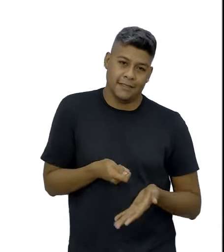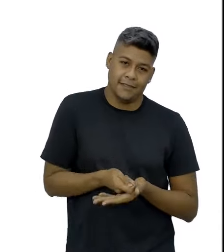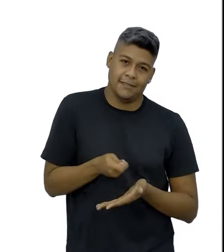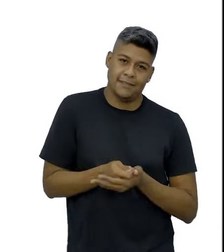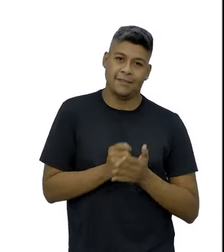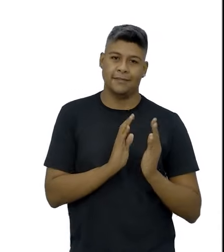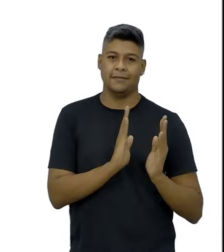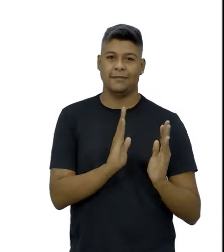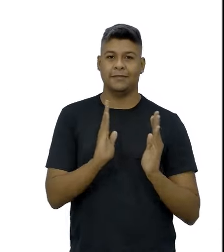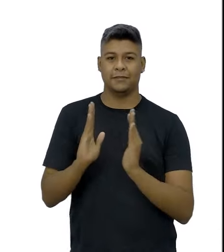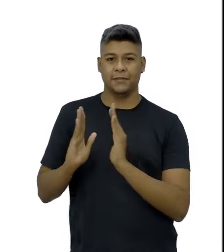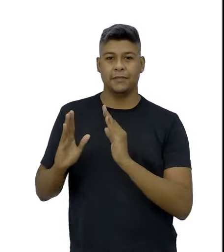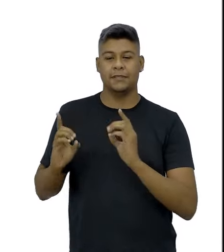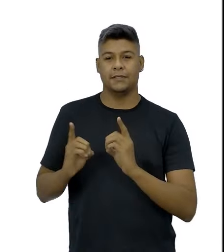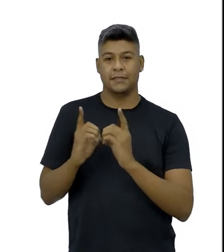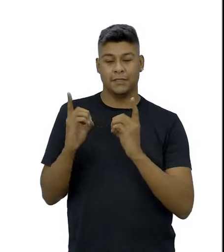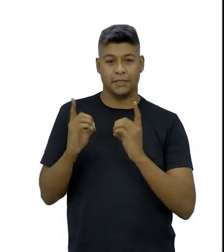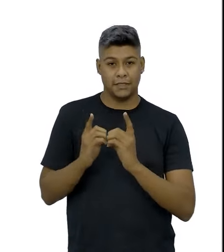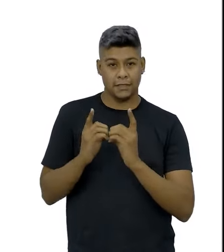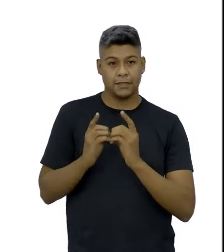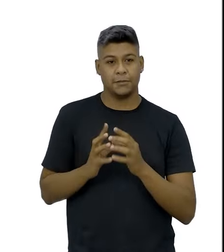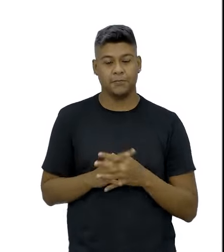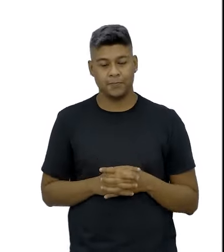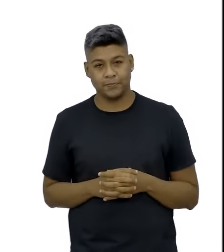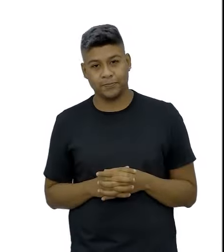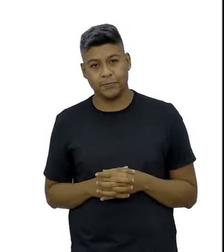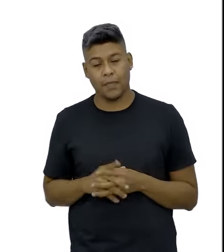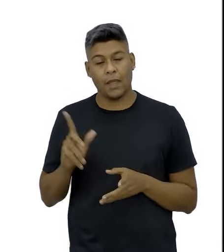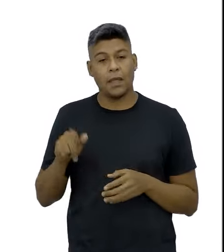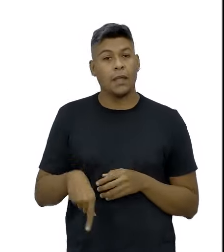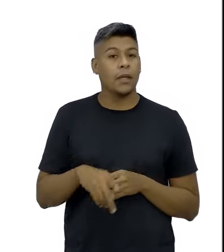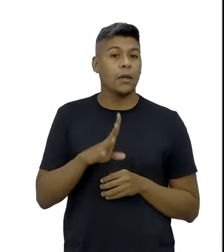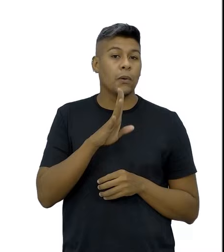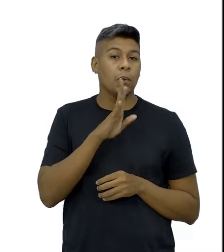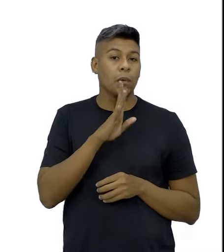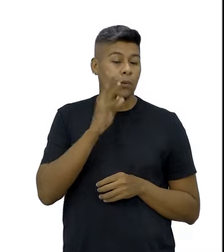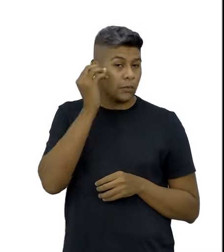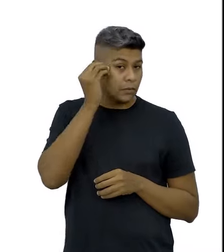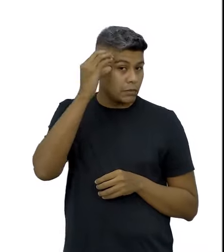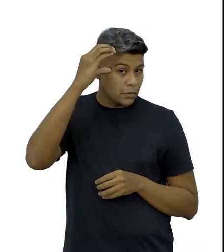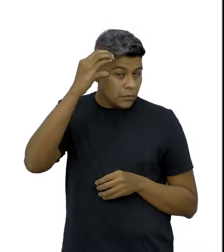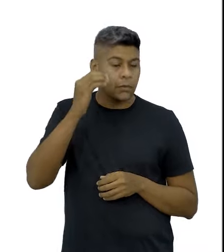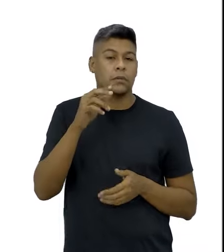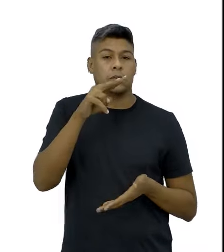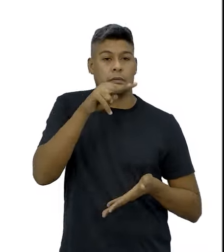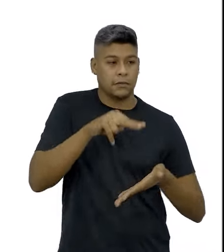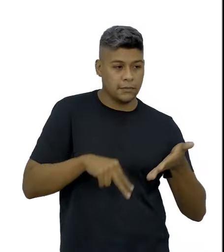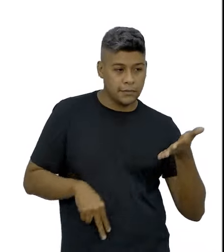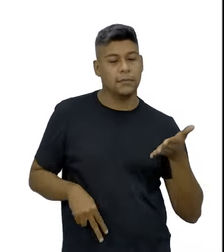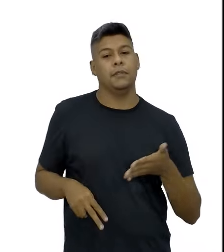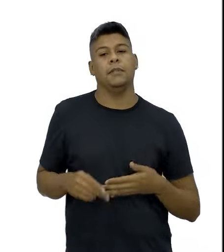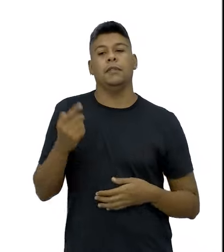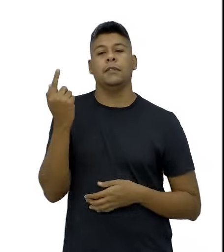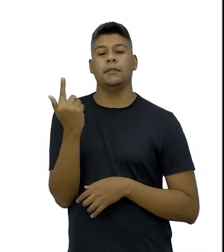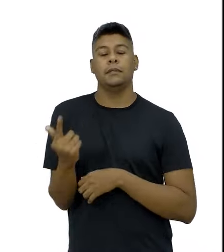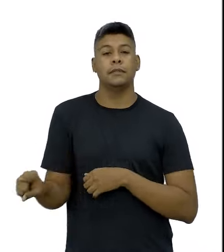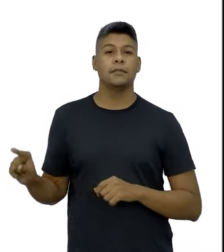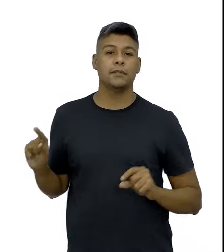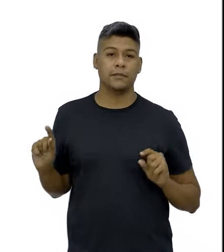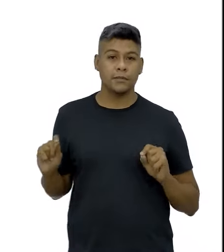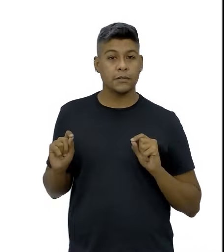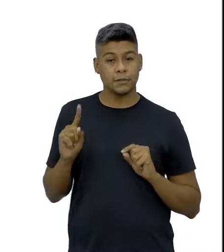nessa sequência didática. Refere-se a um objeto de conhecimento relacionado à leitura, mais especificamente,